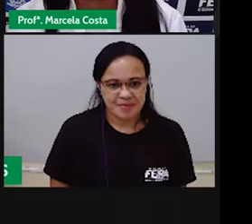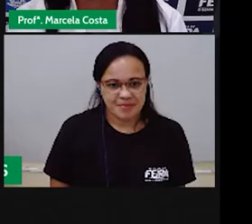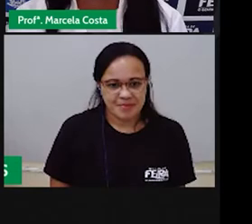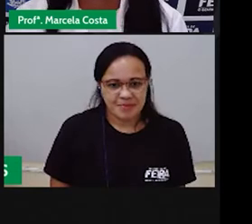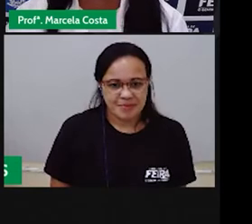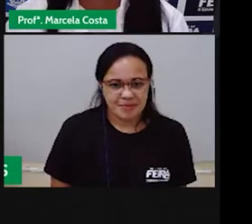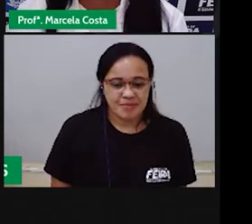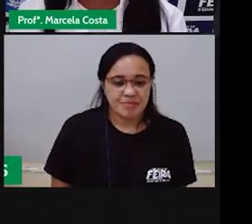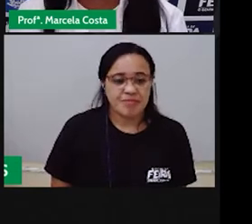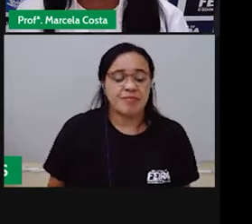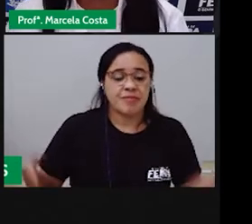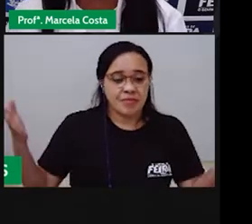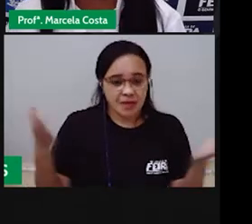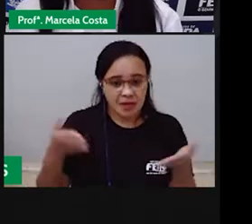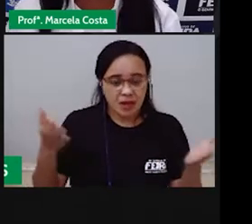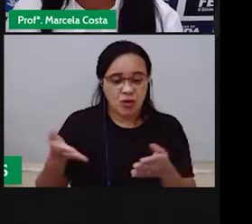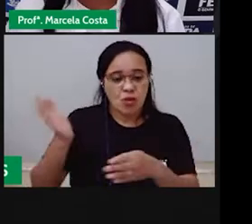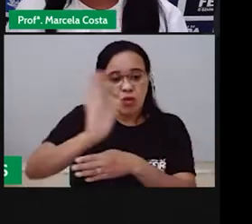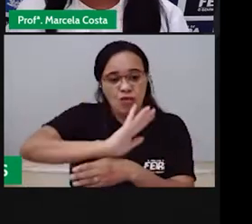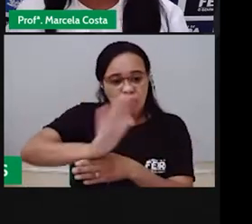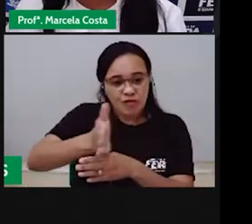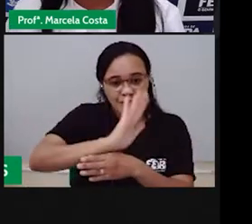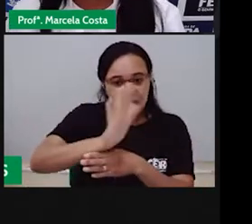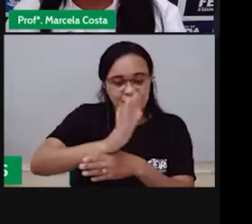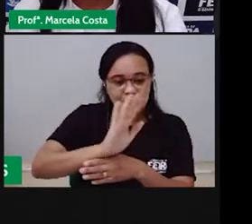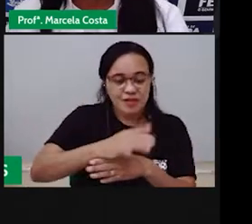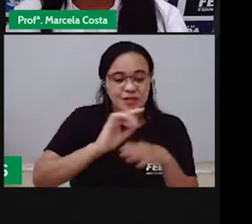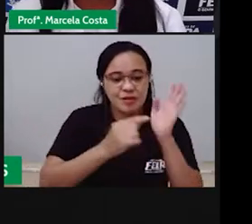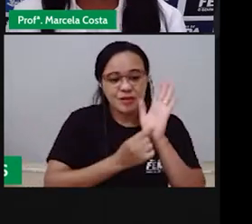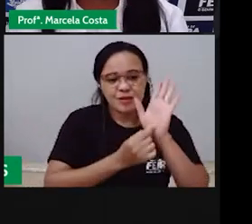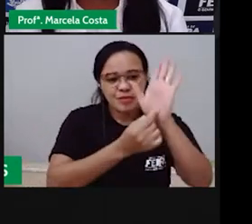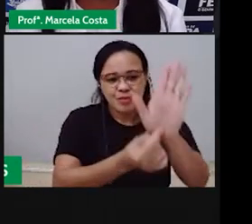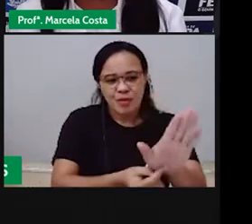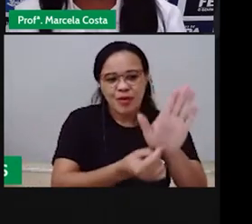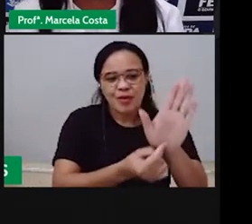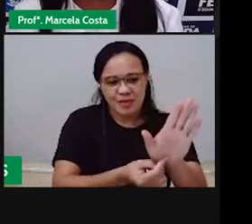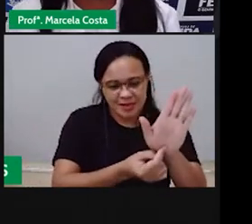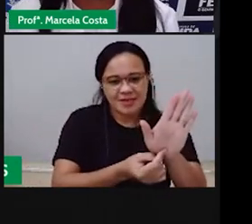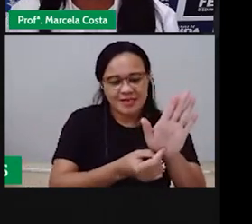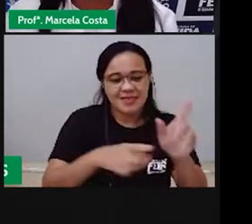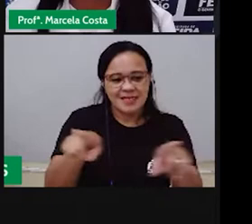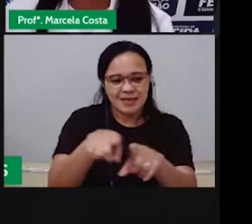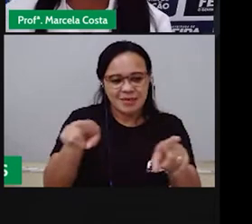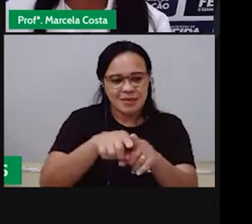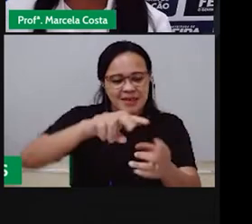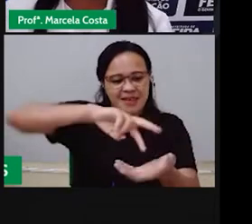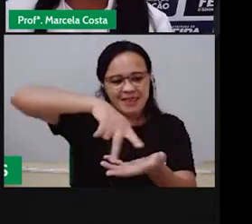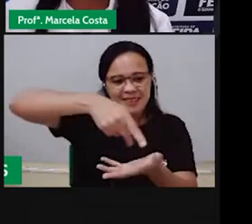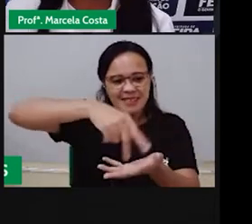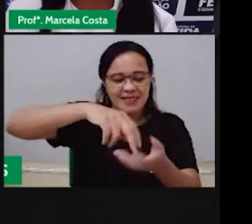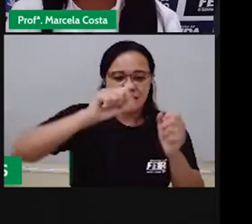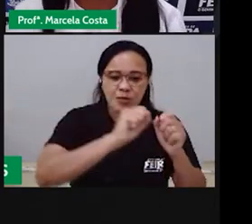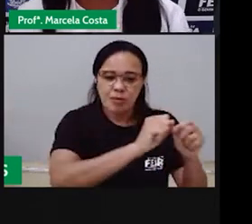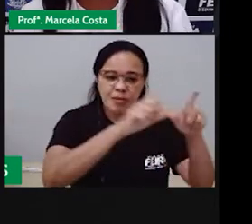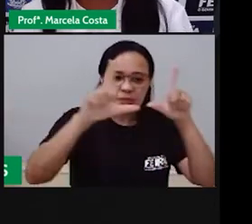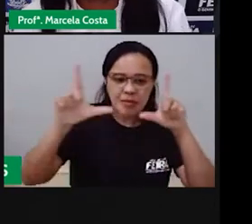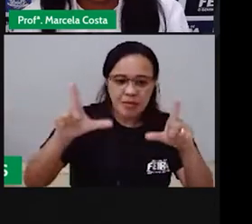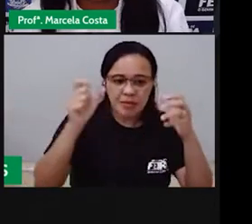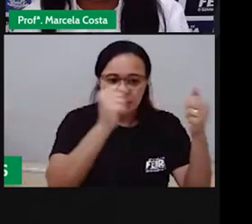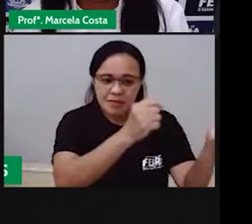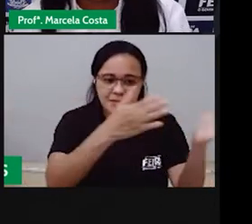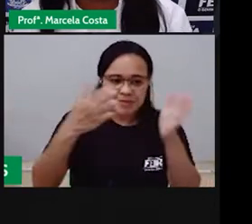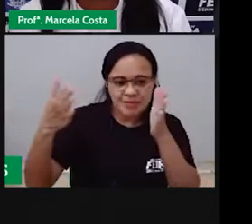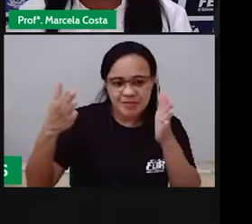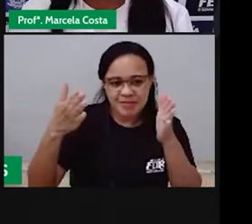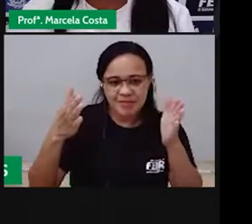Vamos ver agora um vídeo que mostra para a gente também uma apresentação de